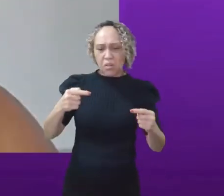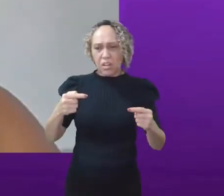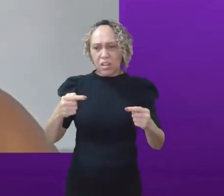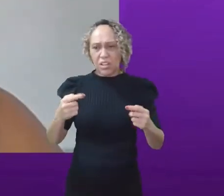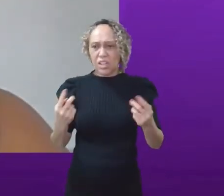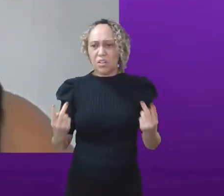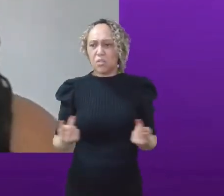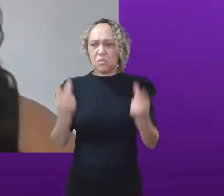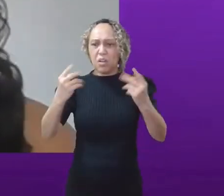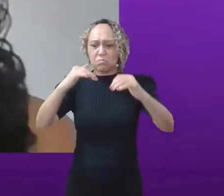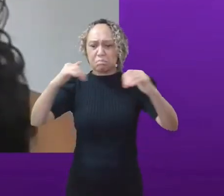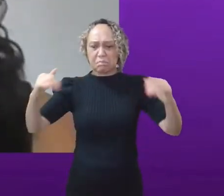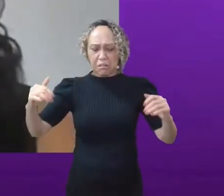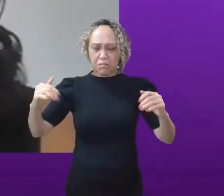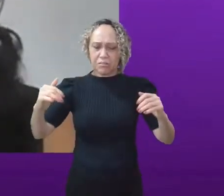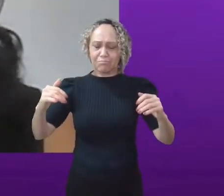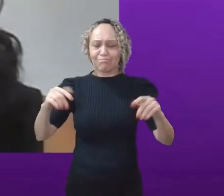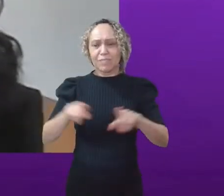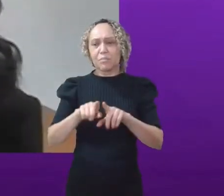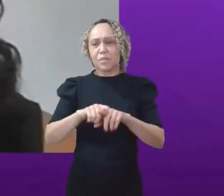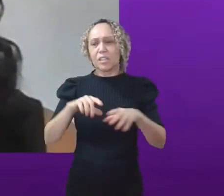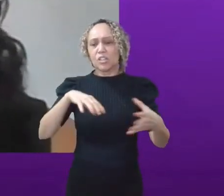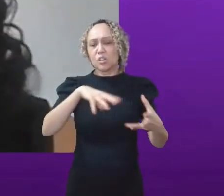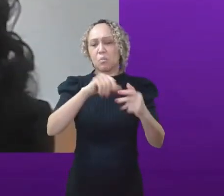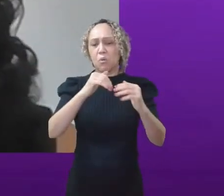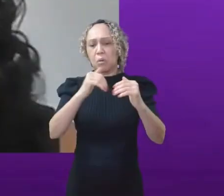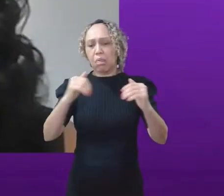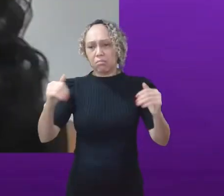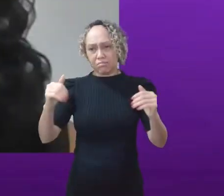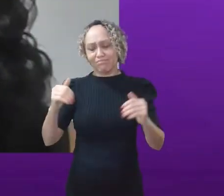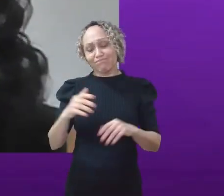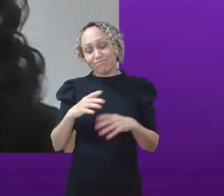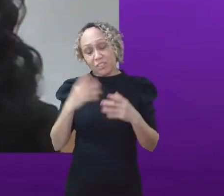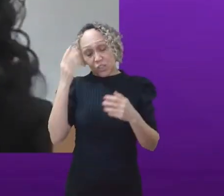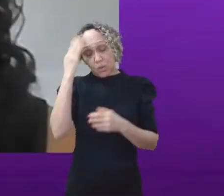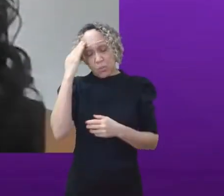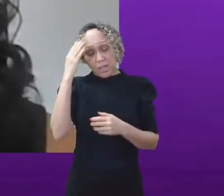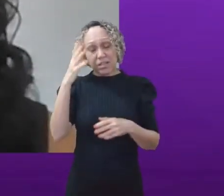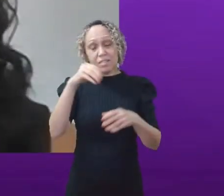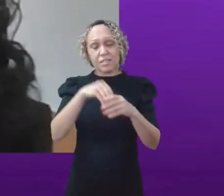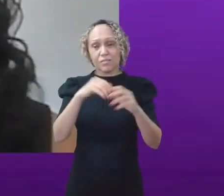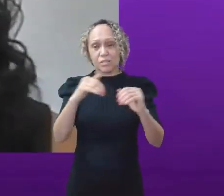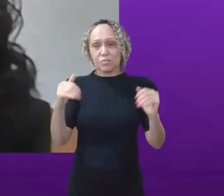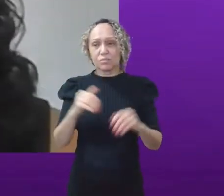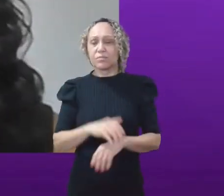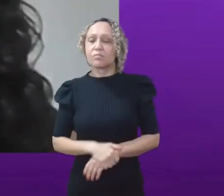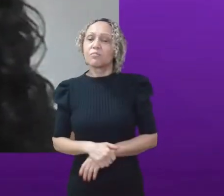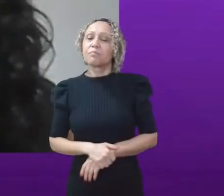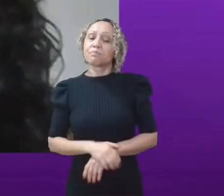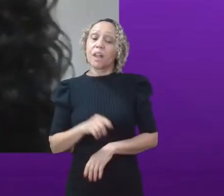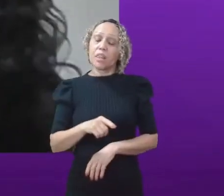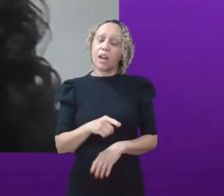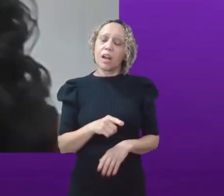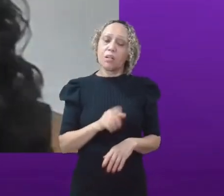O desenvolvimento solidário, ele deve promover um processo sustentável de desenvolvimento econômico, que